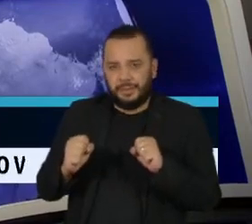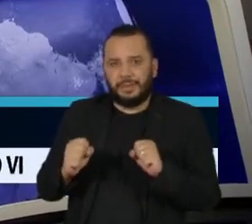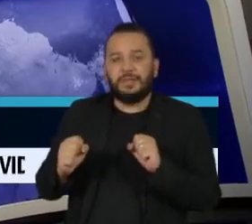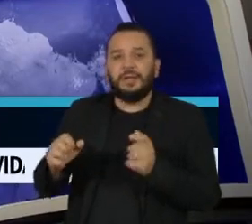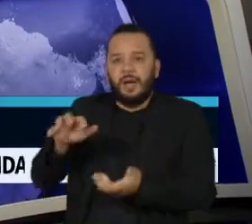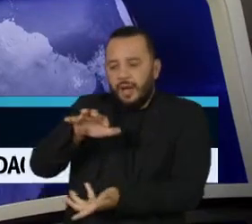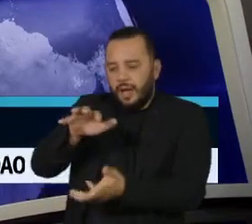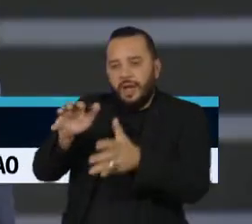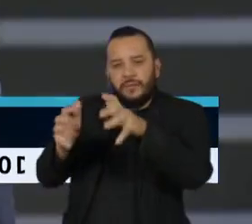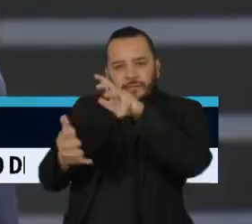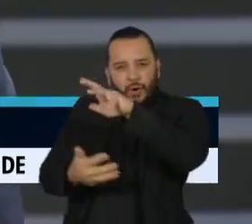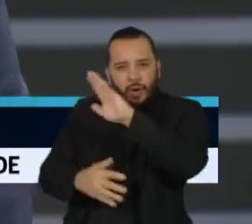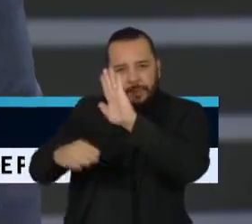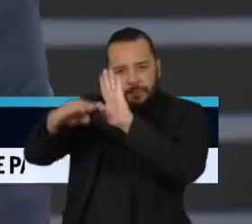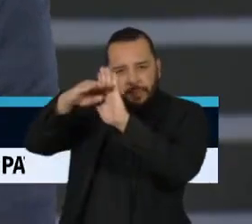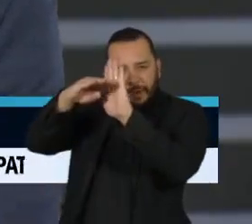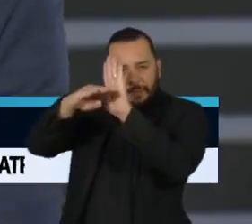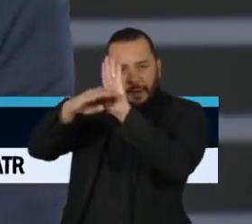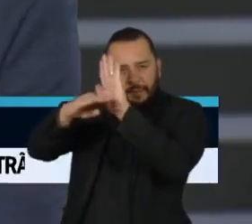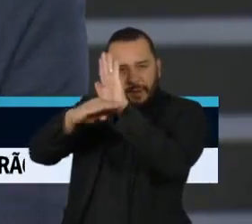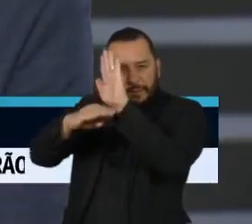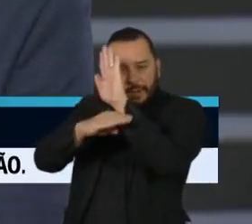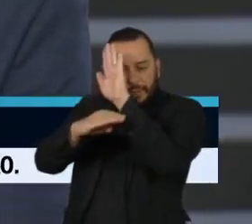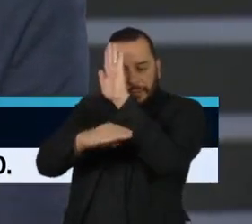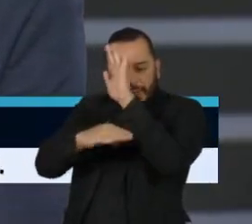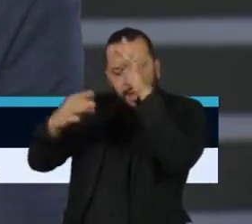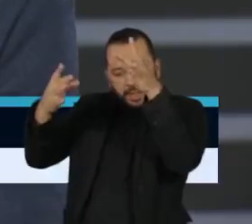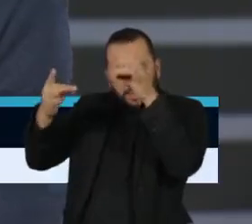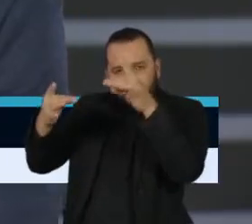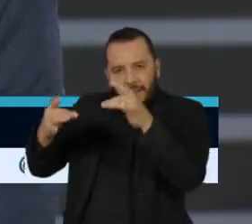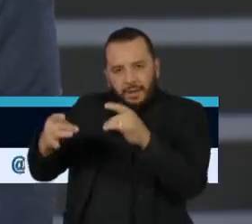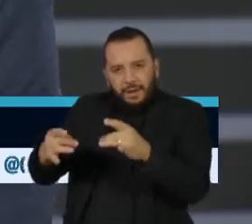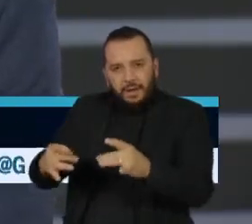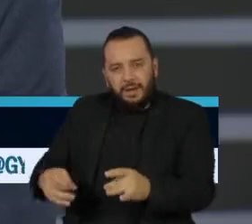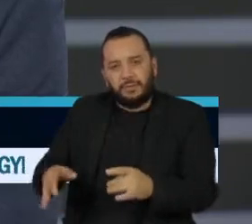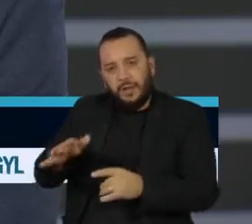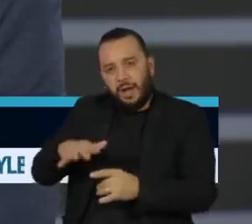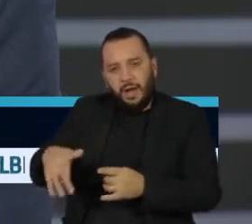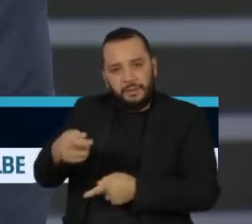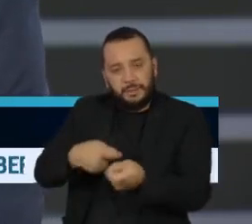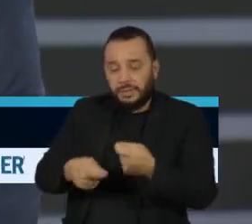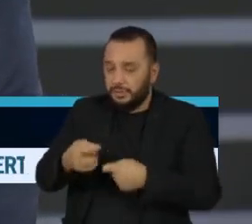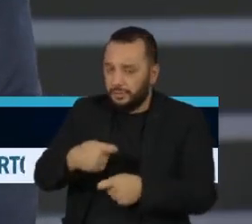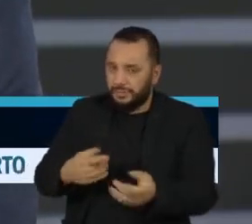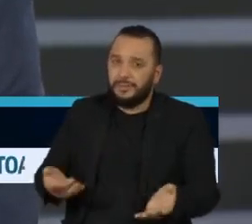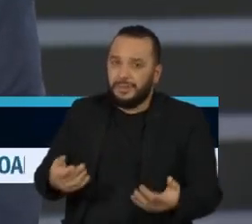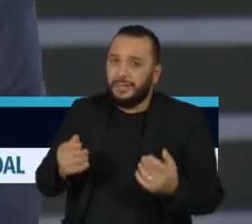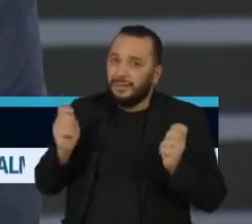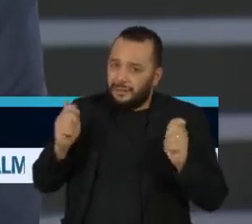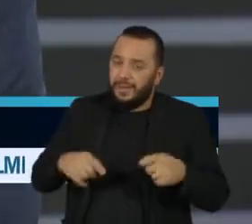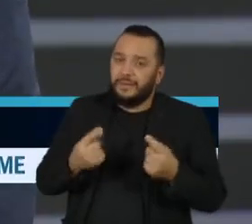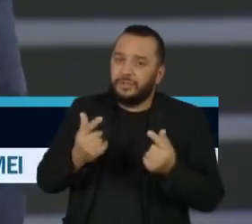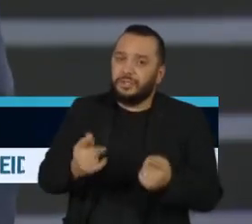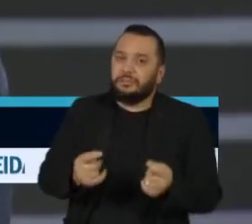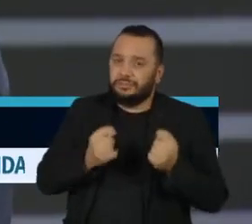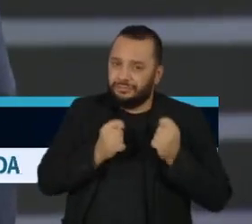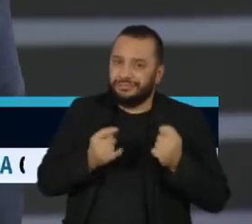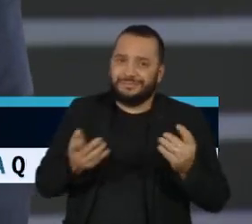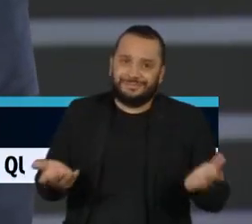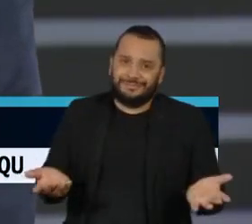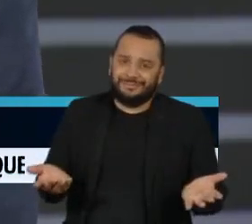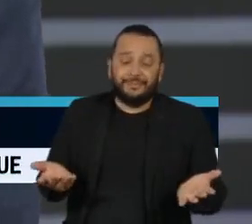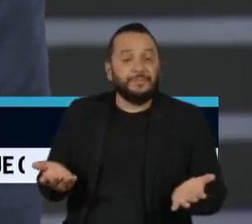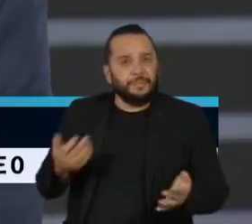reforma mais profunda administrativa. O teto de gastos tem imperfeições, ele precisa ser aprimorado, etc., mas ele é